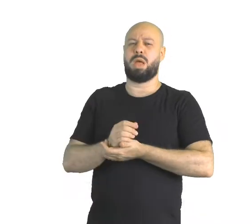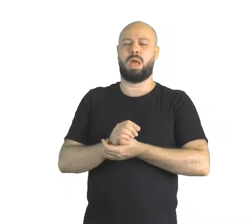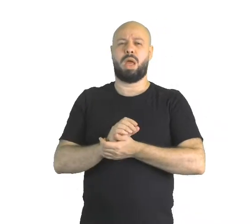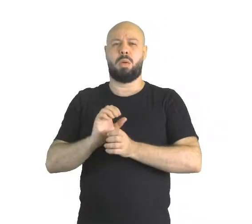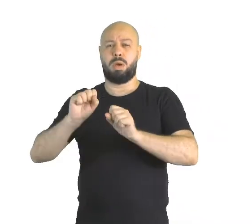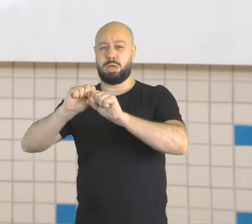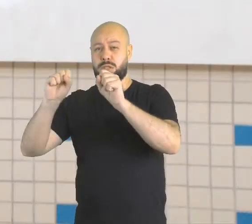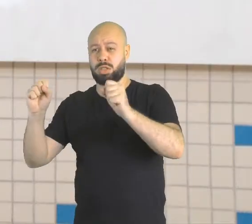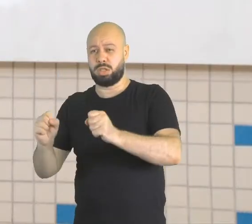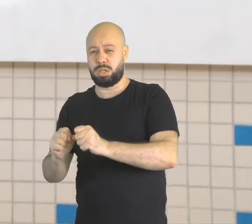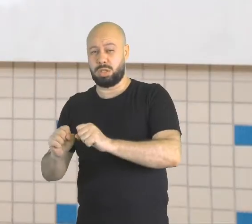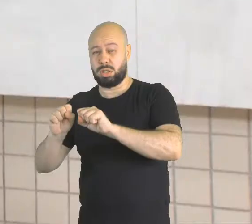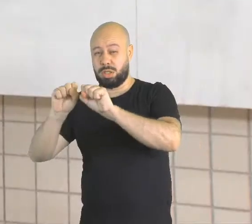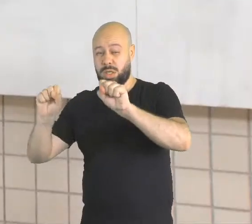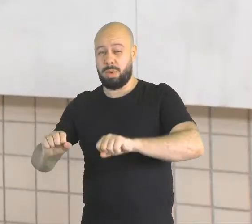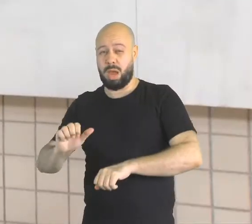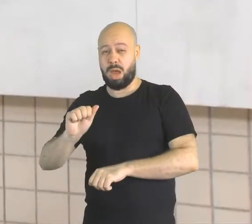aldeamentos.